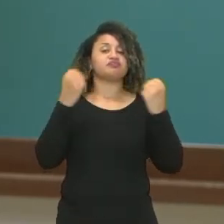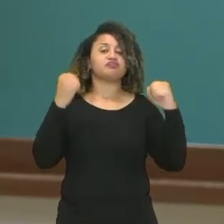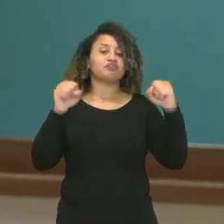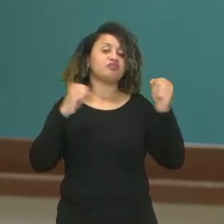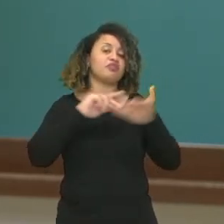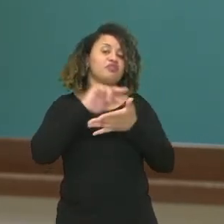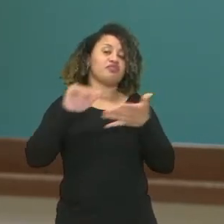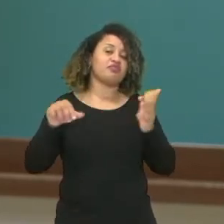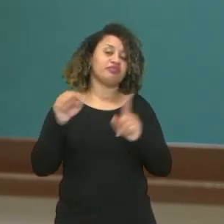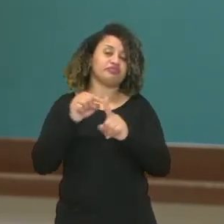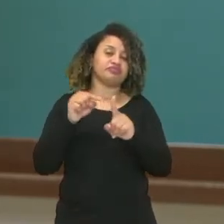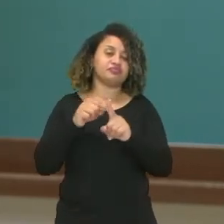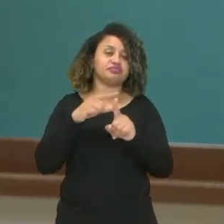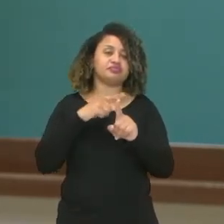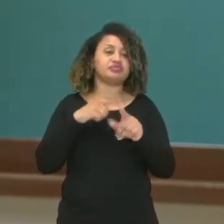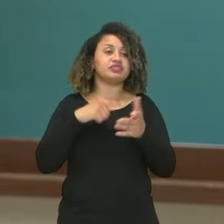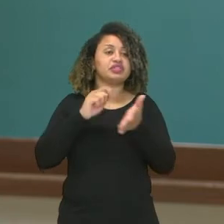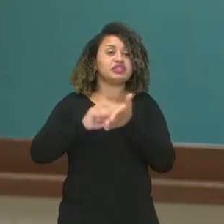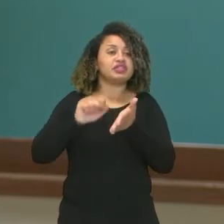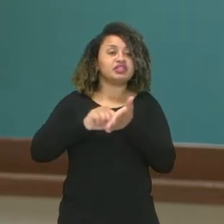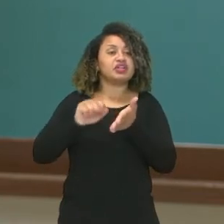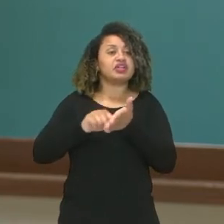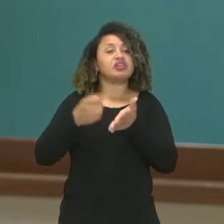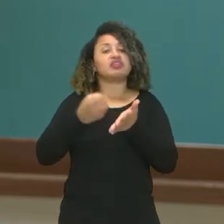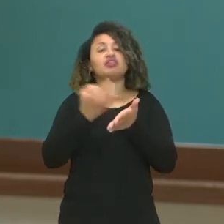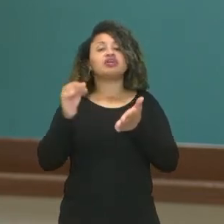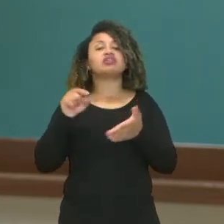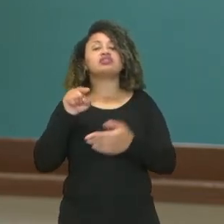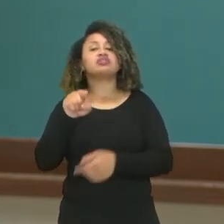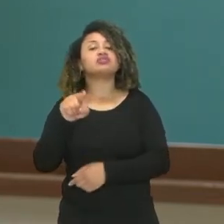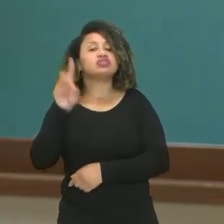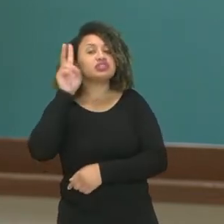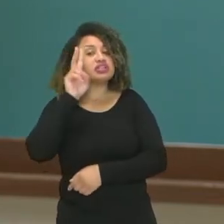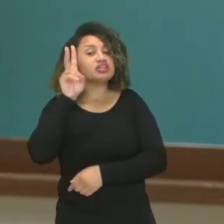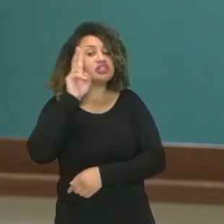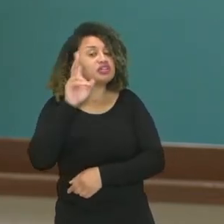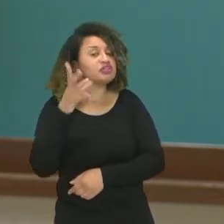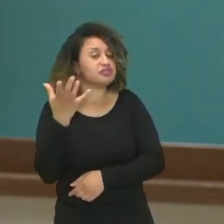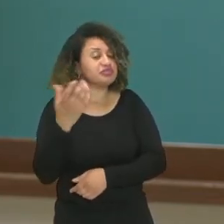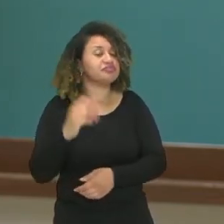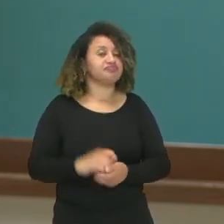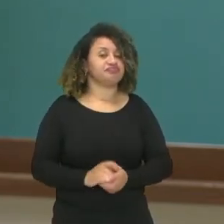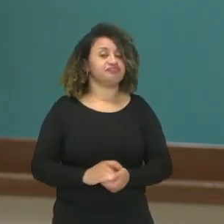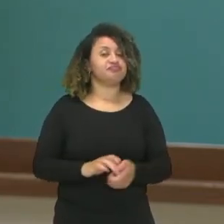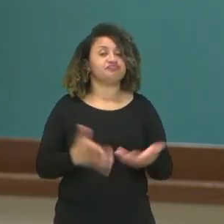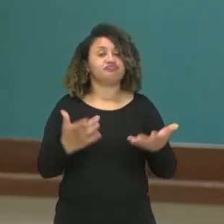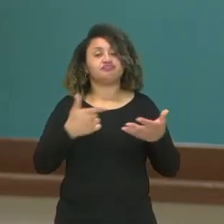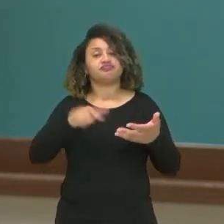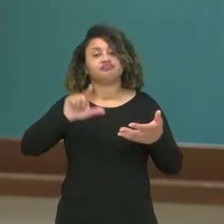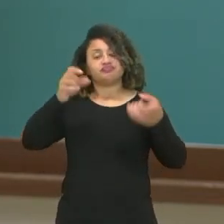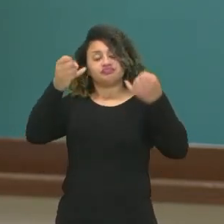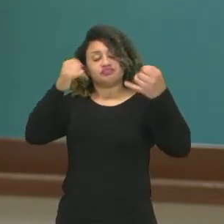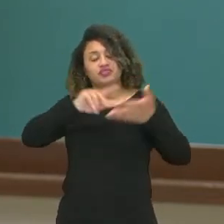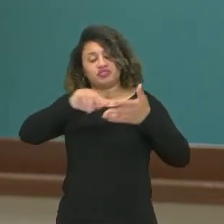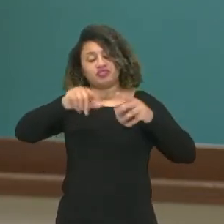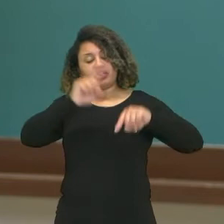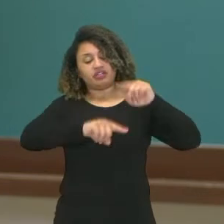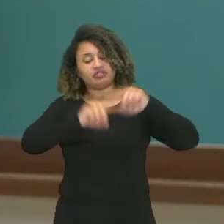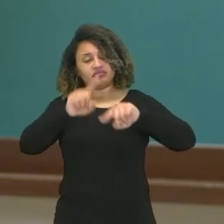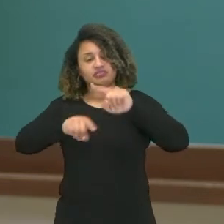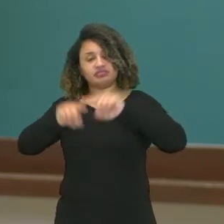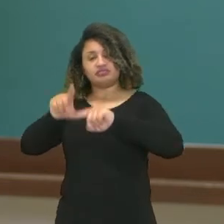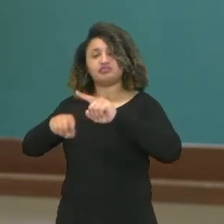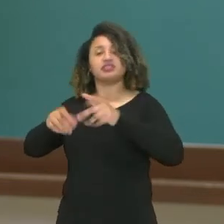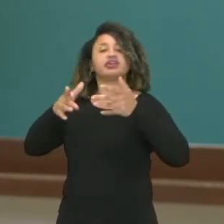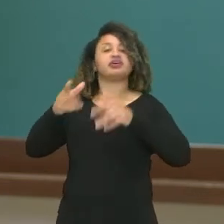tipos, escreva em seu caderno quais que você lembra. Então, antes da gente falar um pouquinho sobre vários aparelhos, equipamentos, eu quero